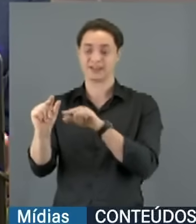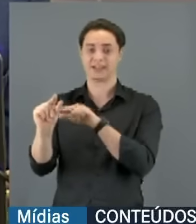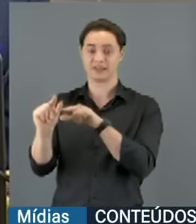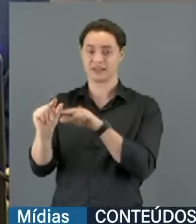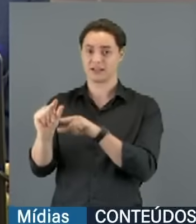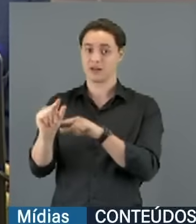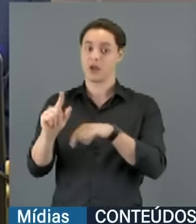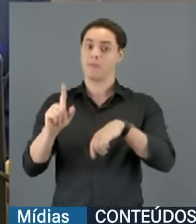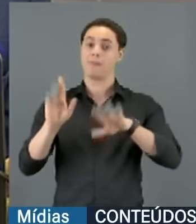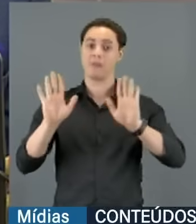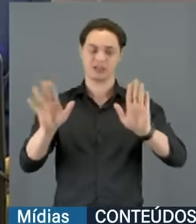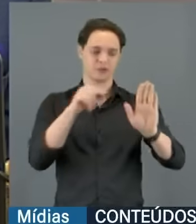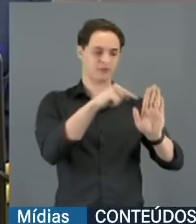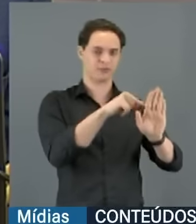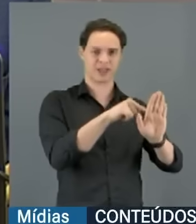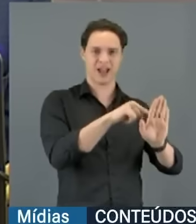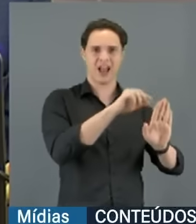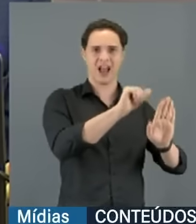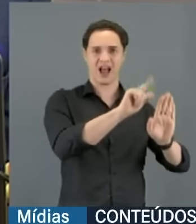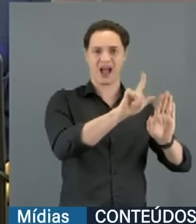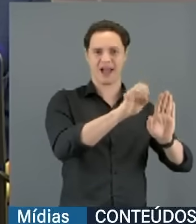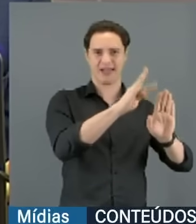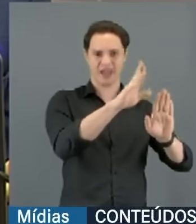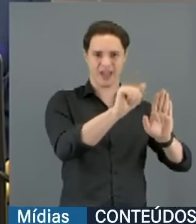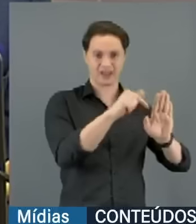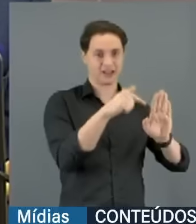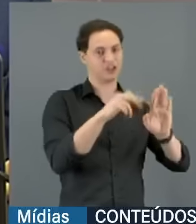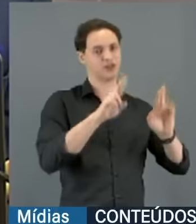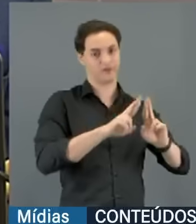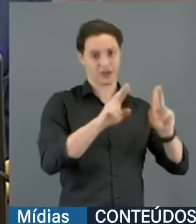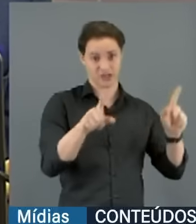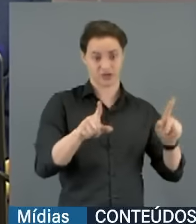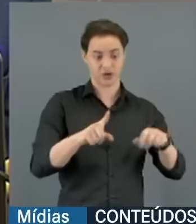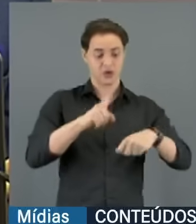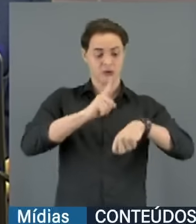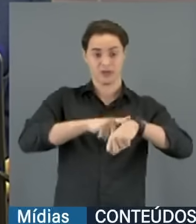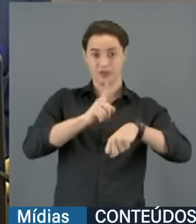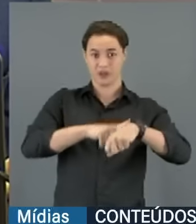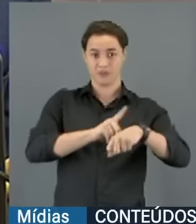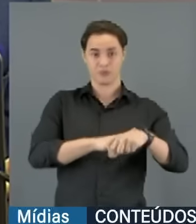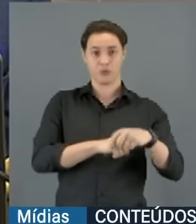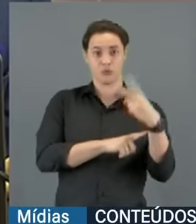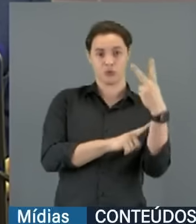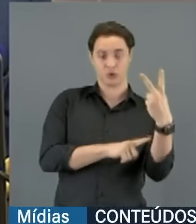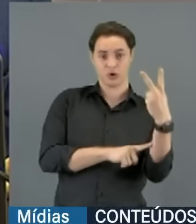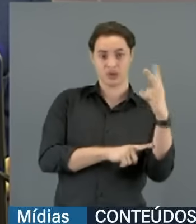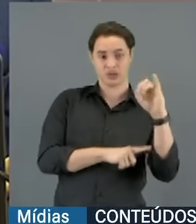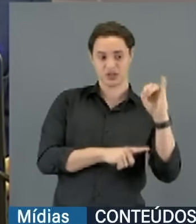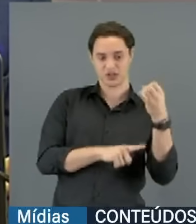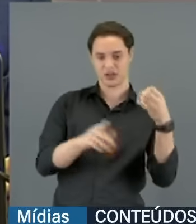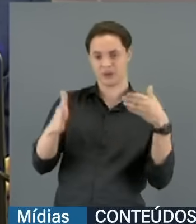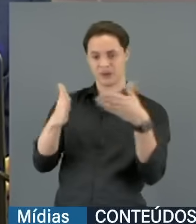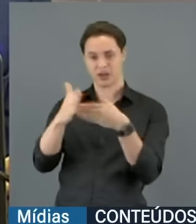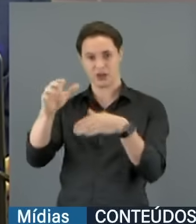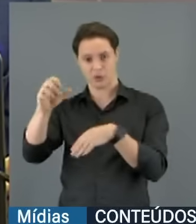entre o dia... Nós tínhamos, nem foi a gestão anterior, entregou um